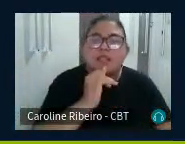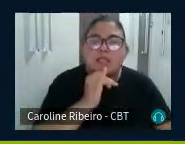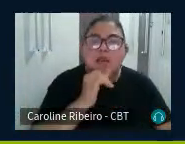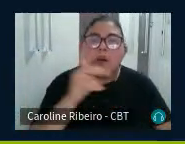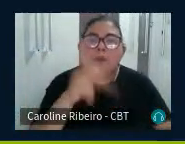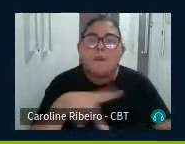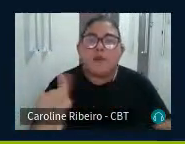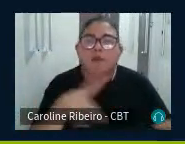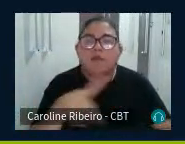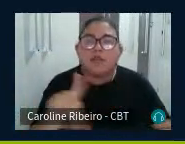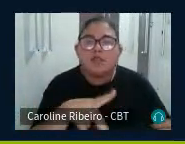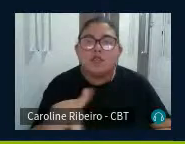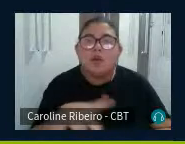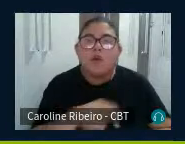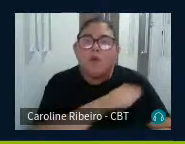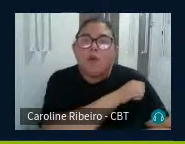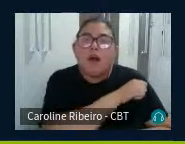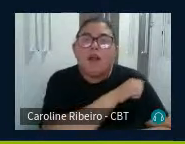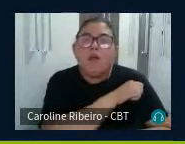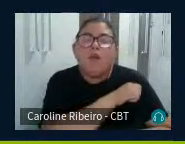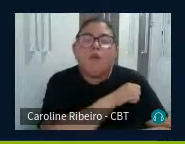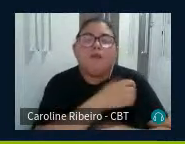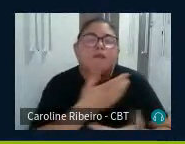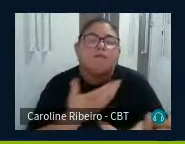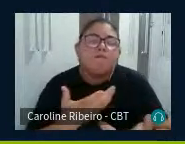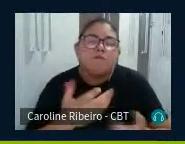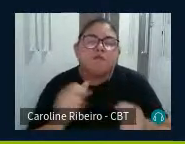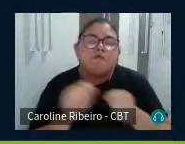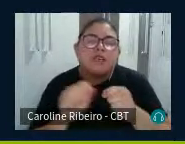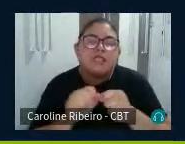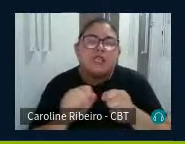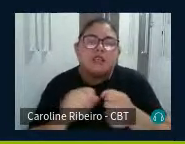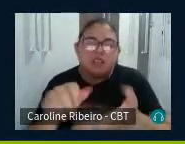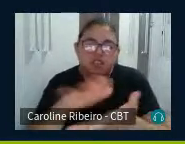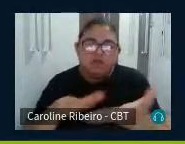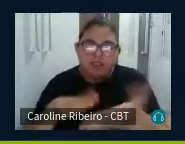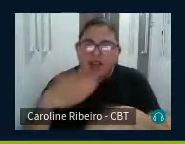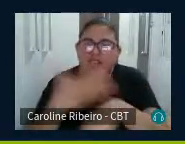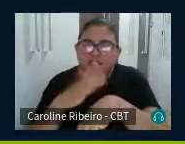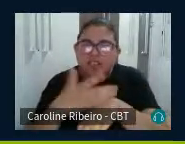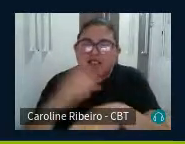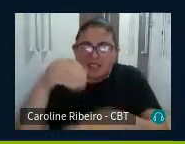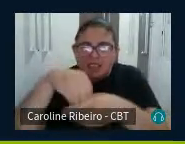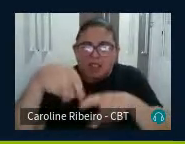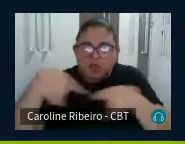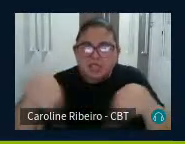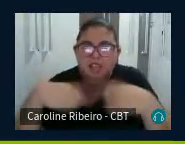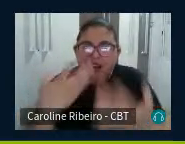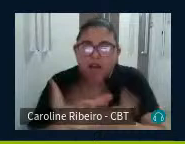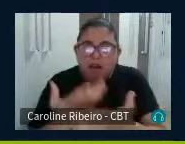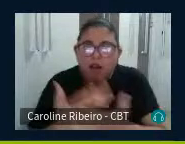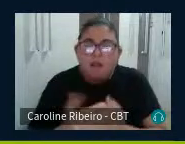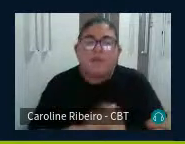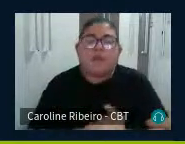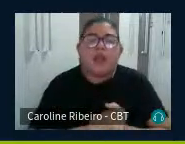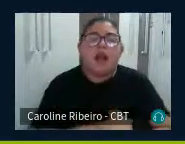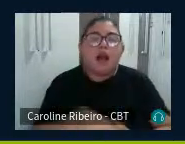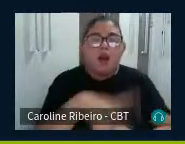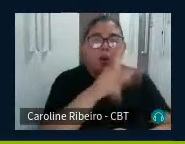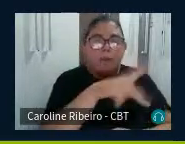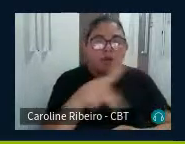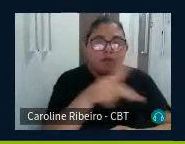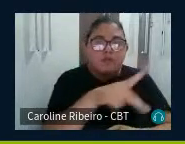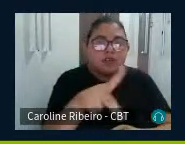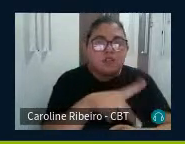pede para o aluno fazer tal exercício. E aí o professor vai passar, né, as informações